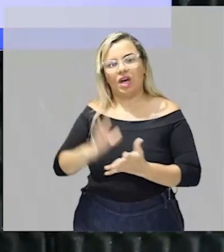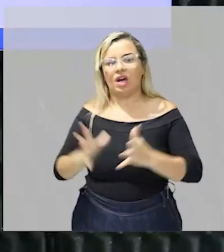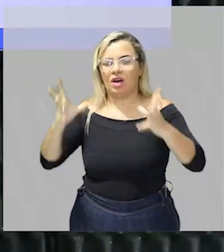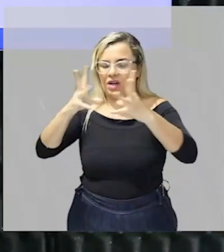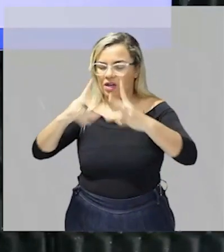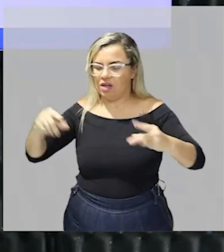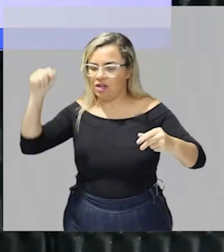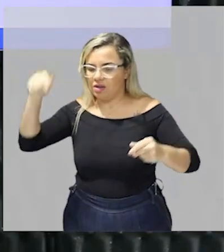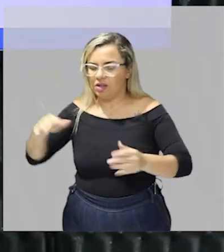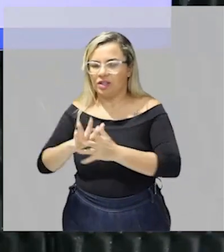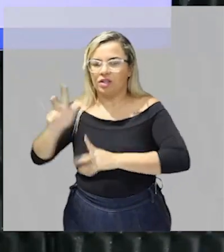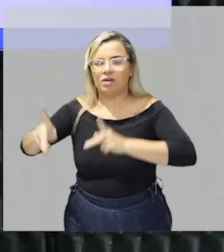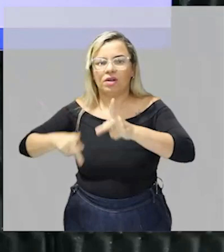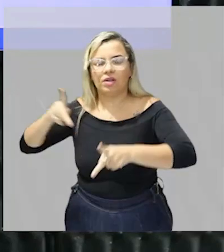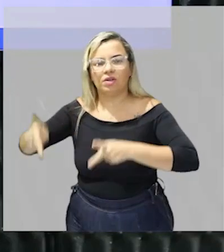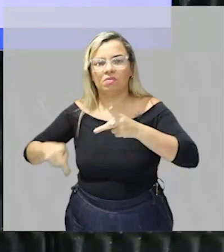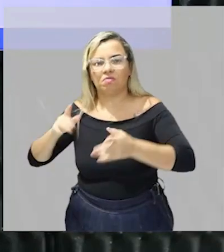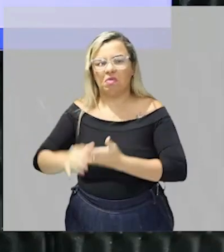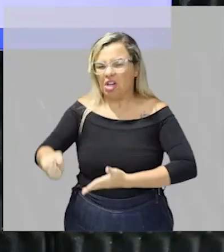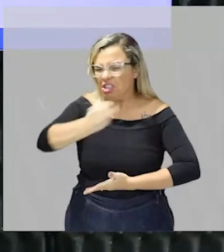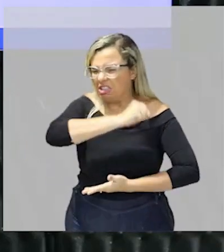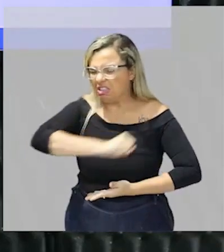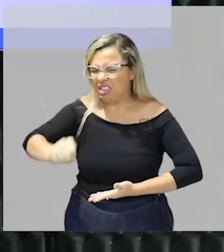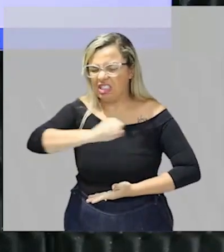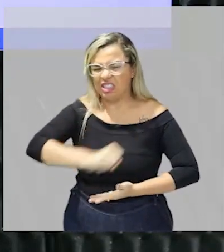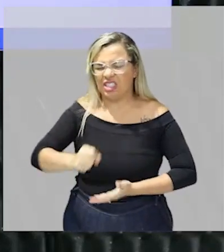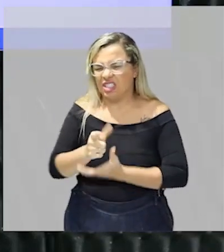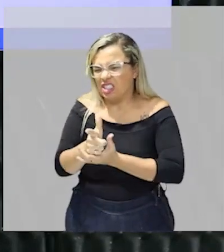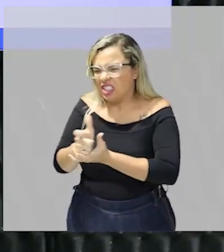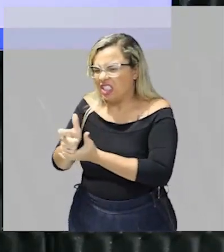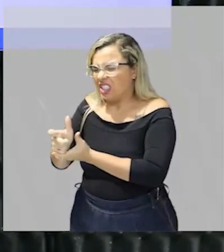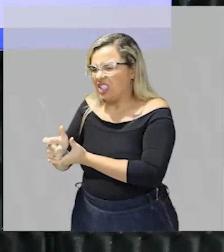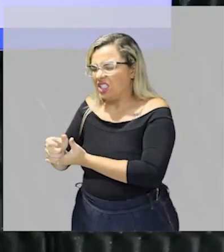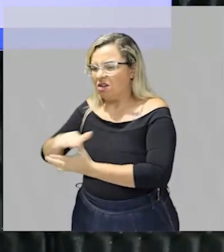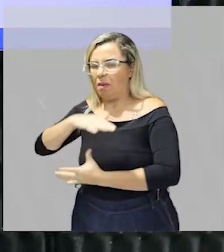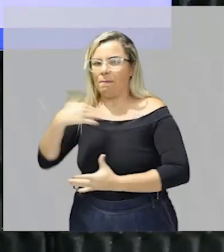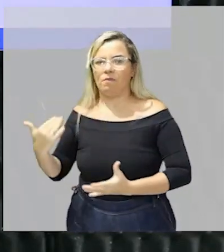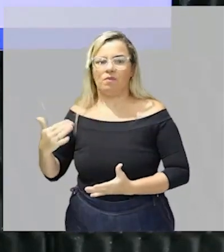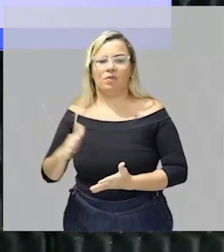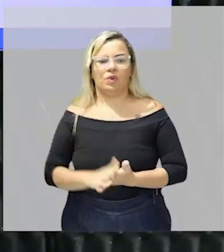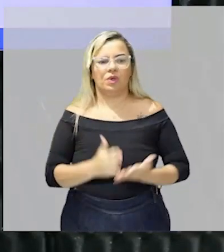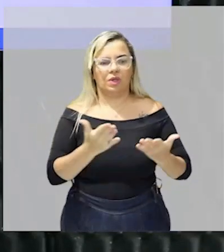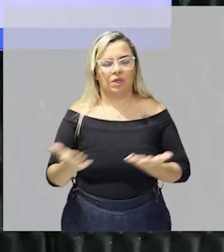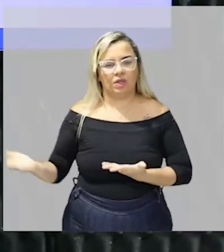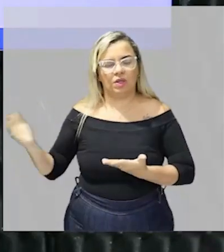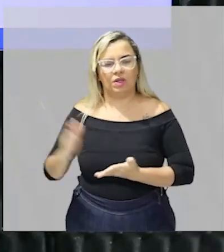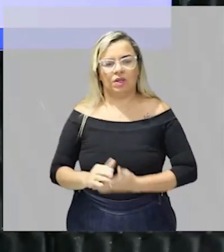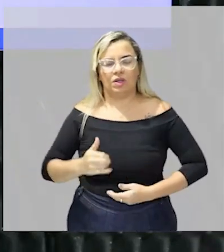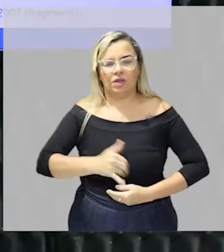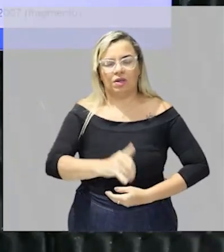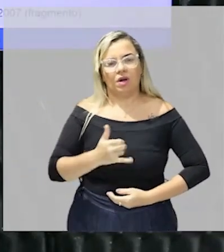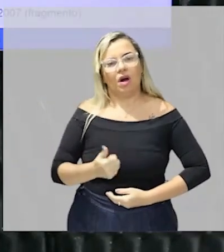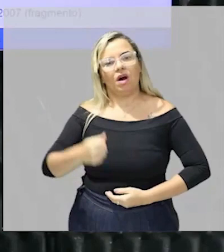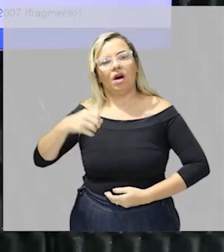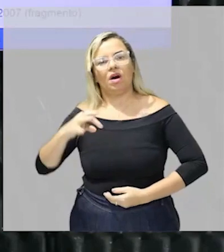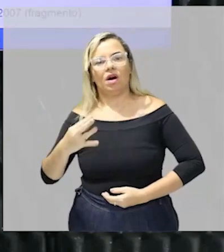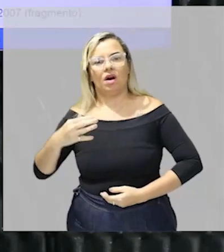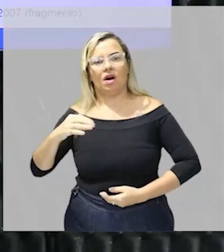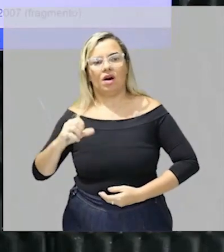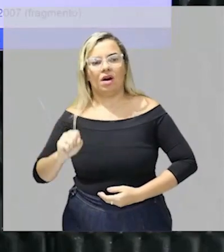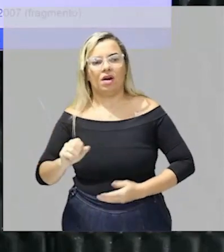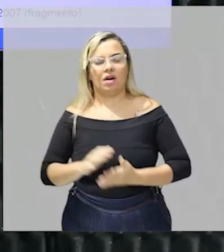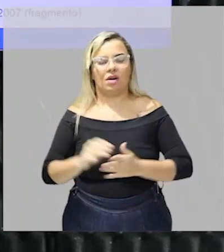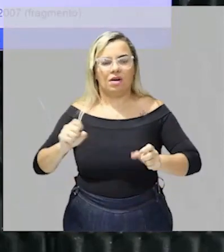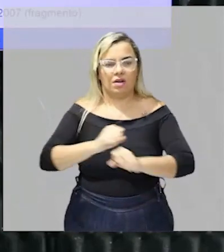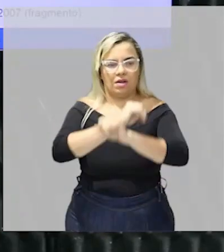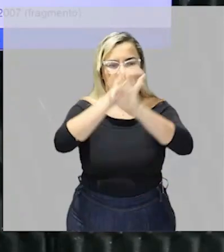extermínio dessa população, há o genocídio. Na verdade, esse relato asteca mostra claramente isso, principalmente quando ele